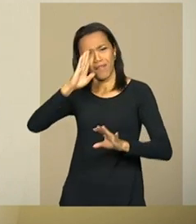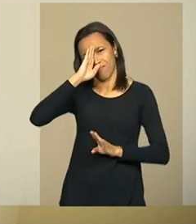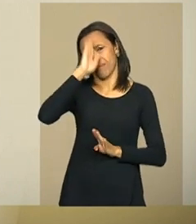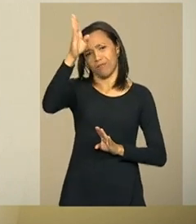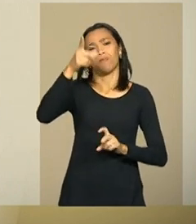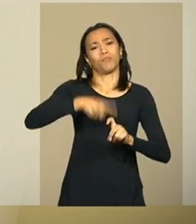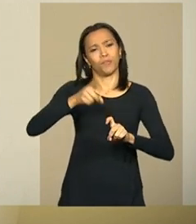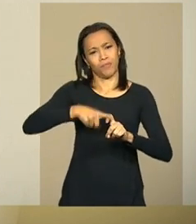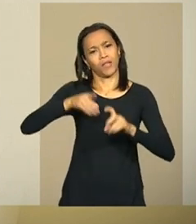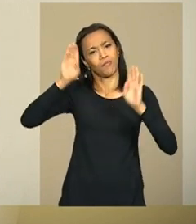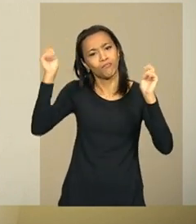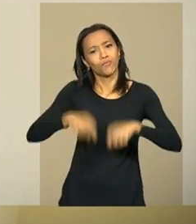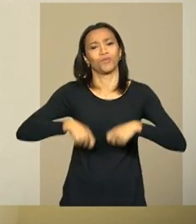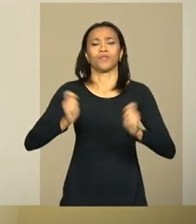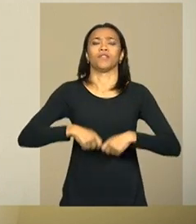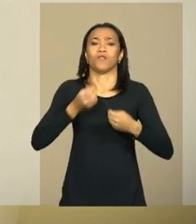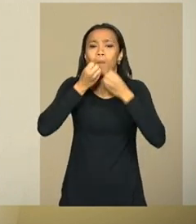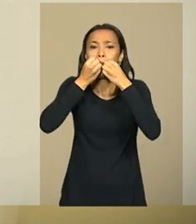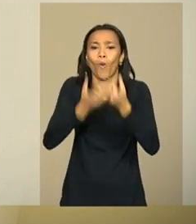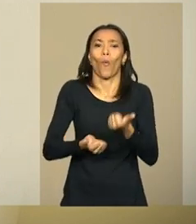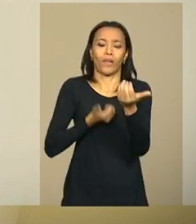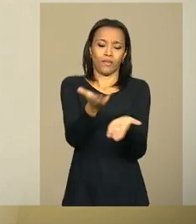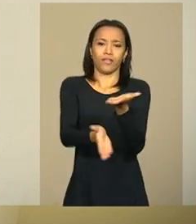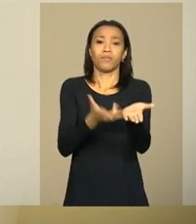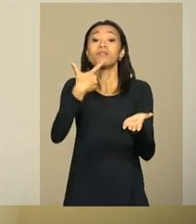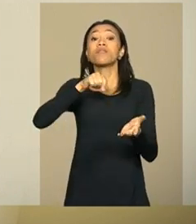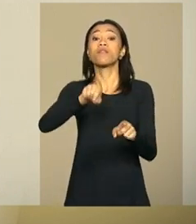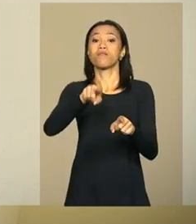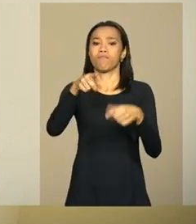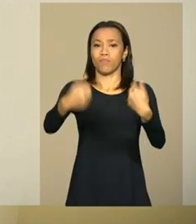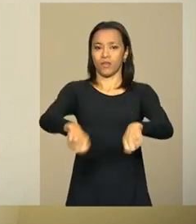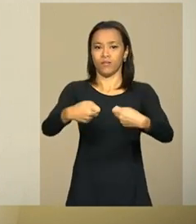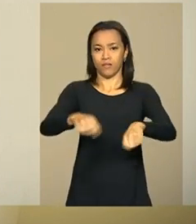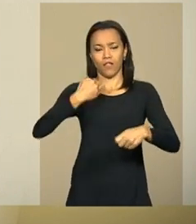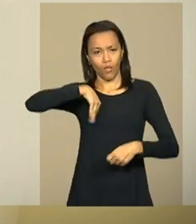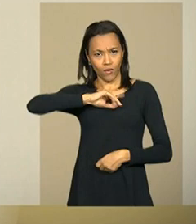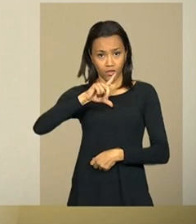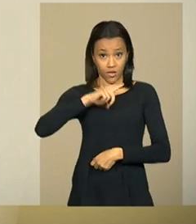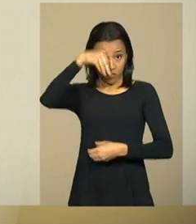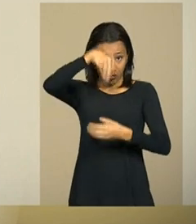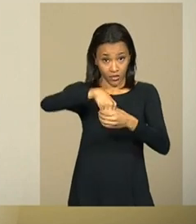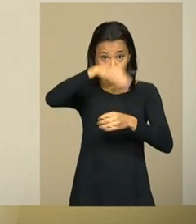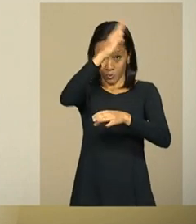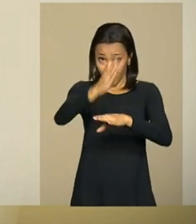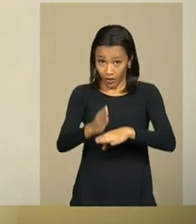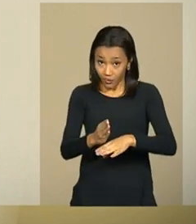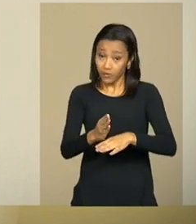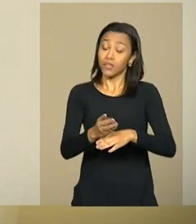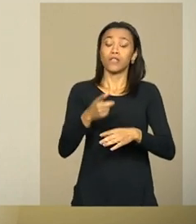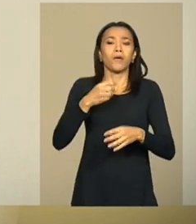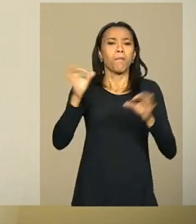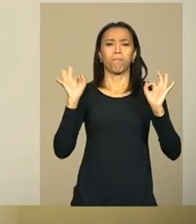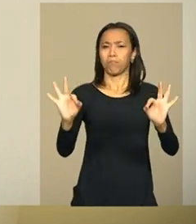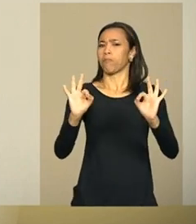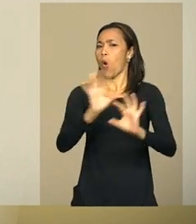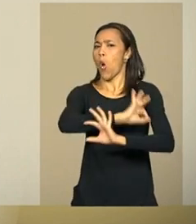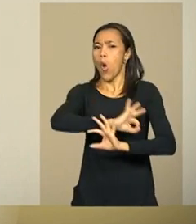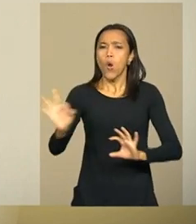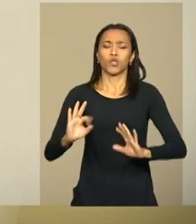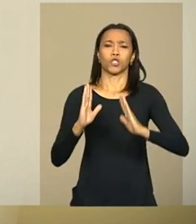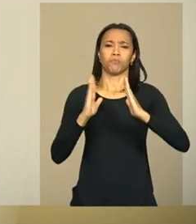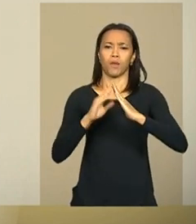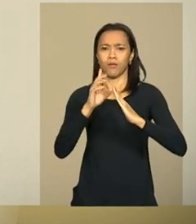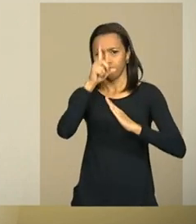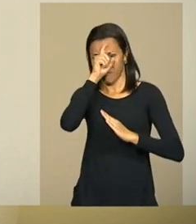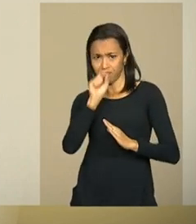tenha condições de fazer um bom atendimento a quem precisa nós temos em nosso país postos de saúde em perfeitas condições